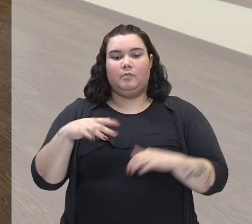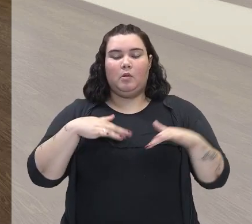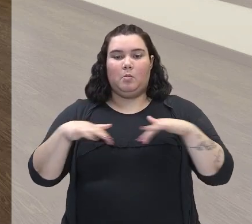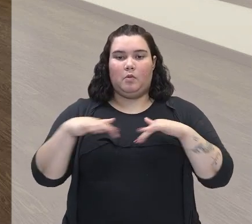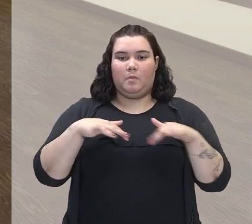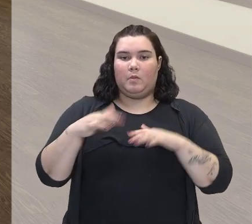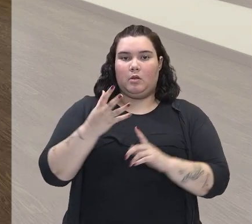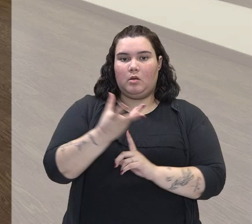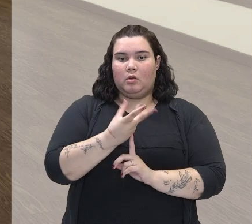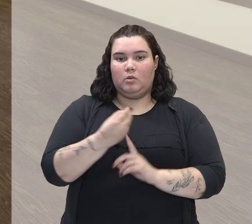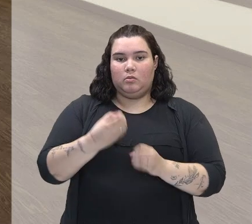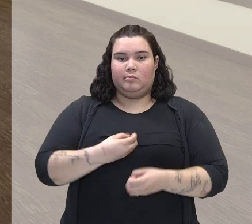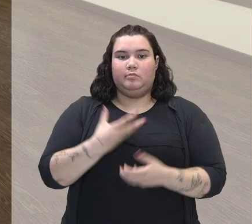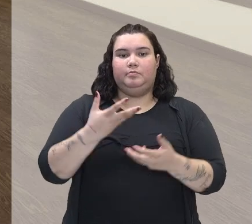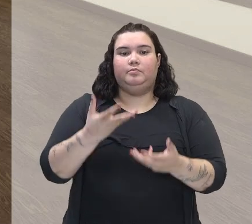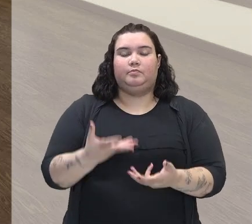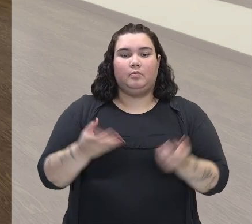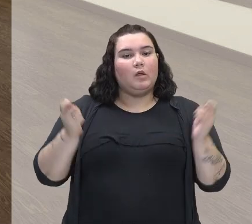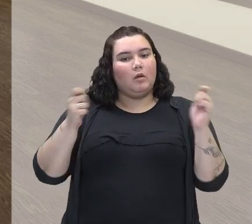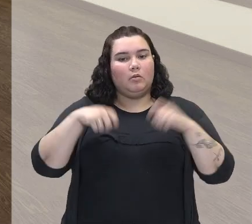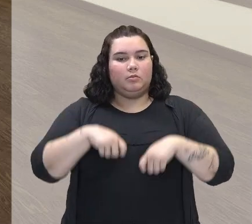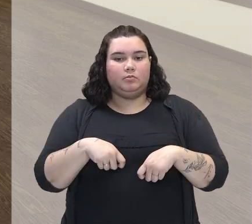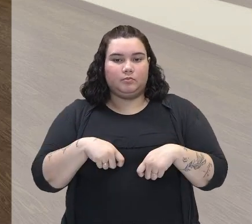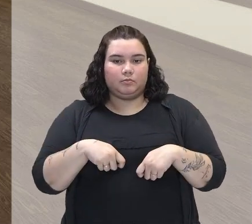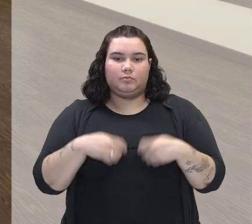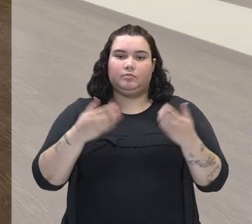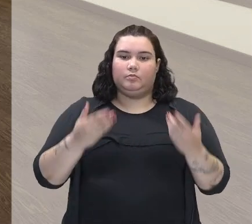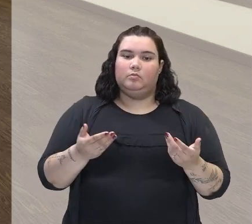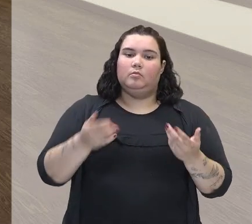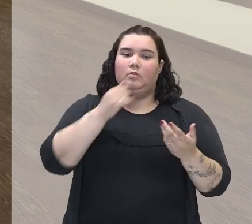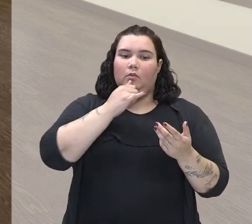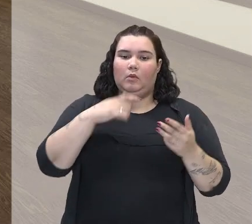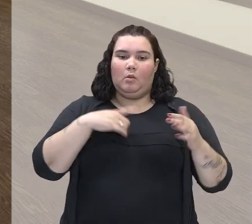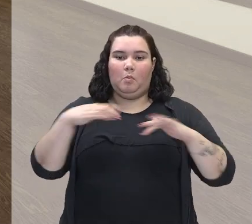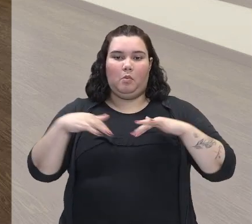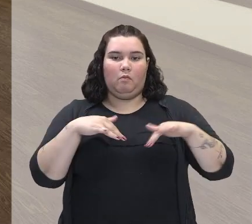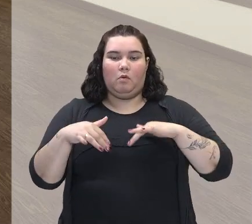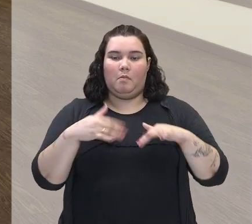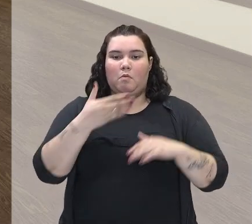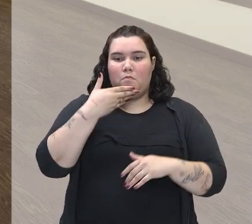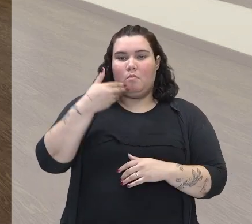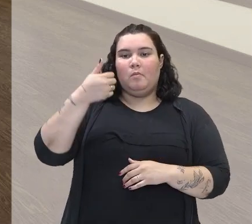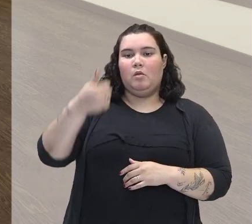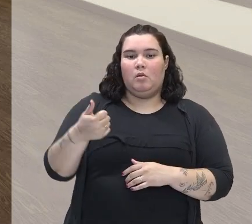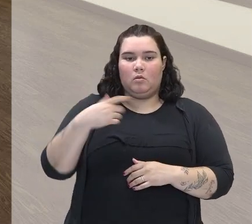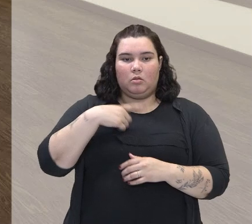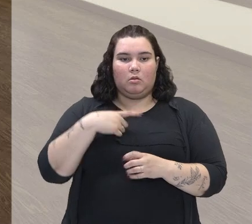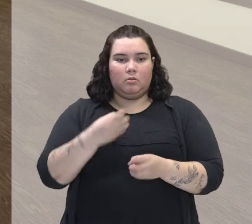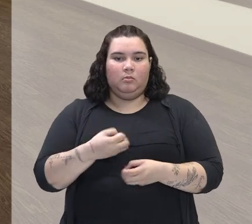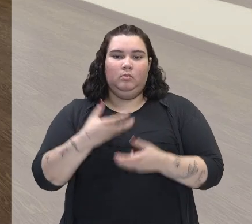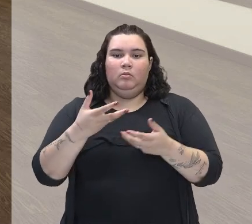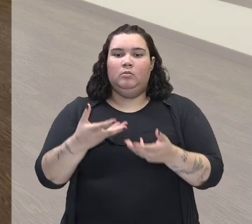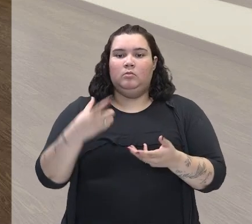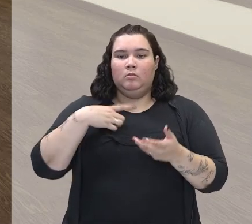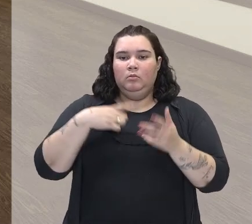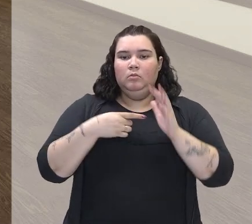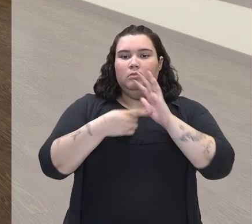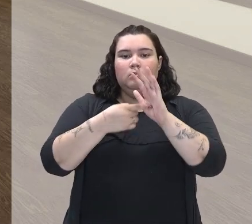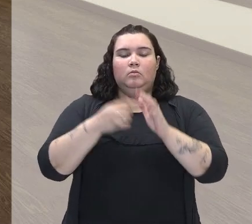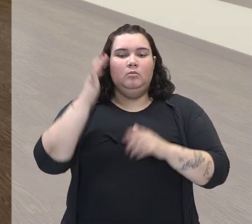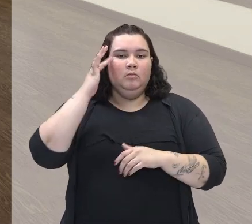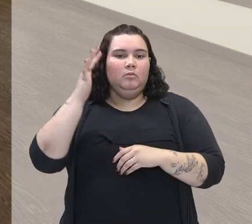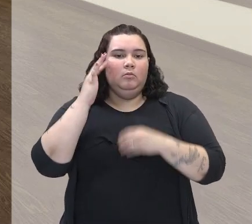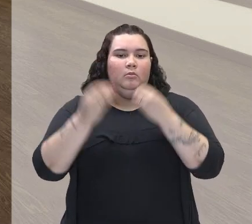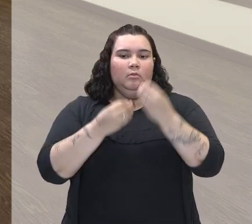movimentação artística, como ele vai conseguir se expressar melhor, se movimentar melhor, trazer mais emoção quando ele pensa aí na questão